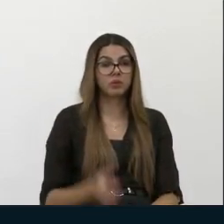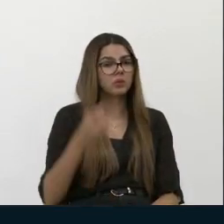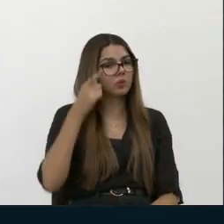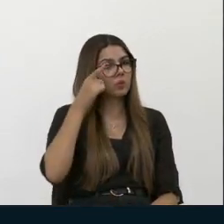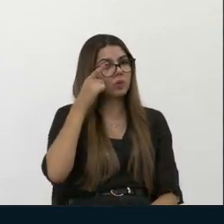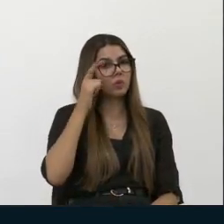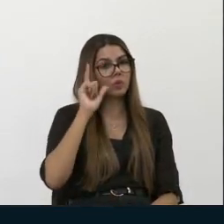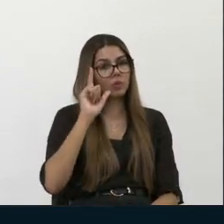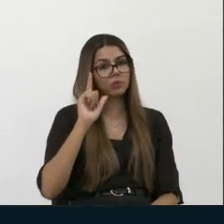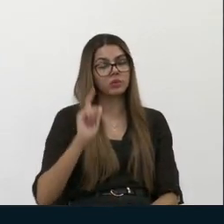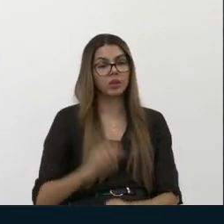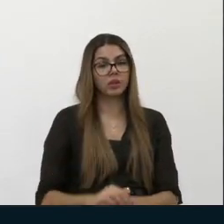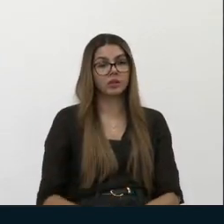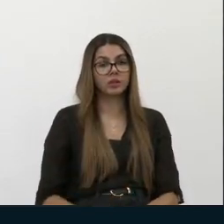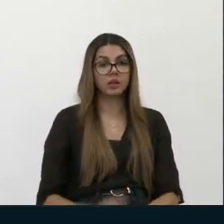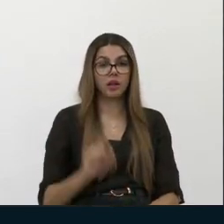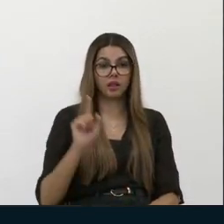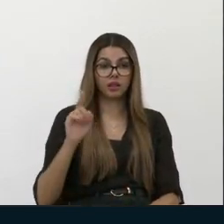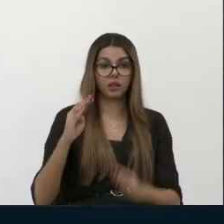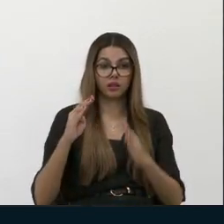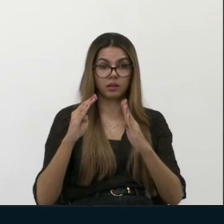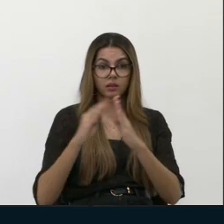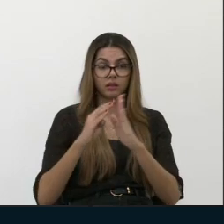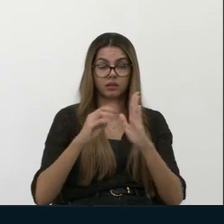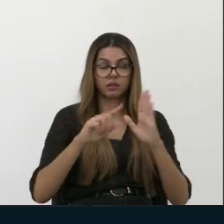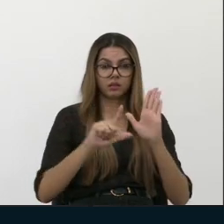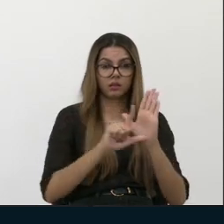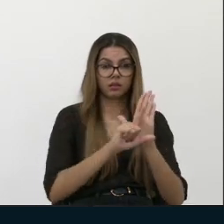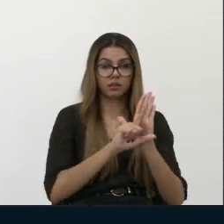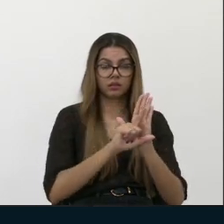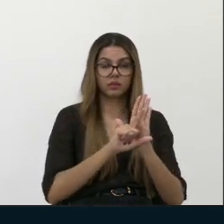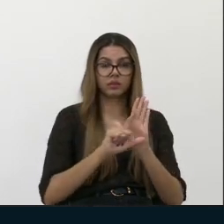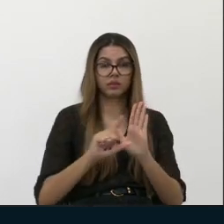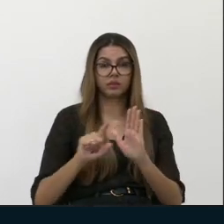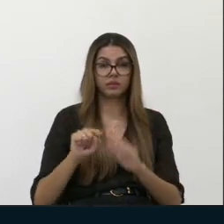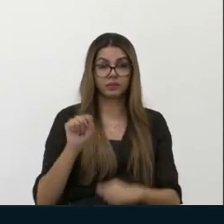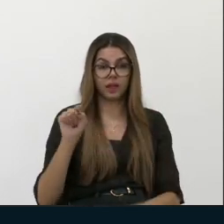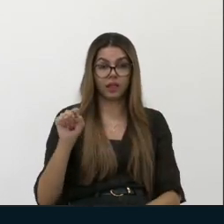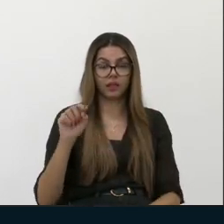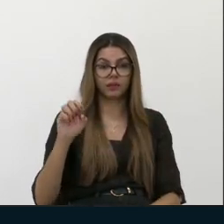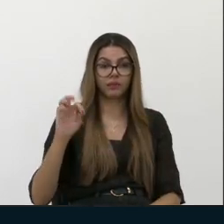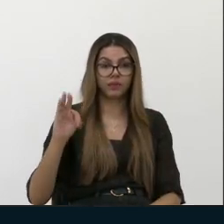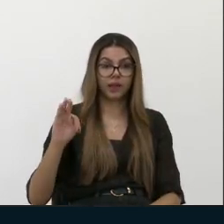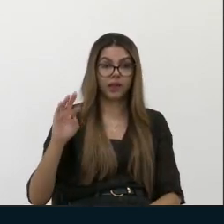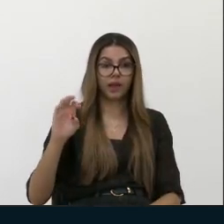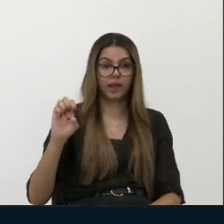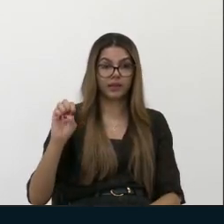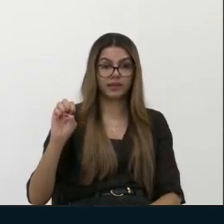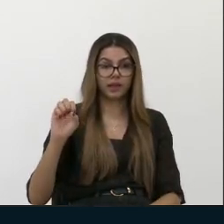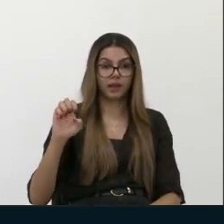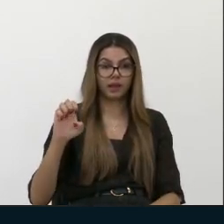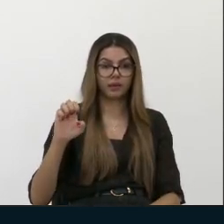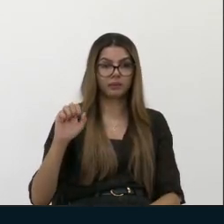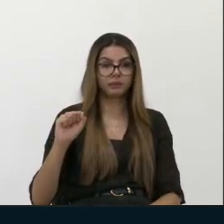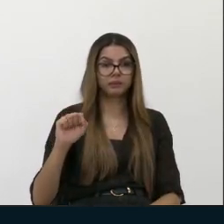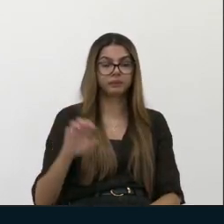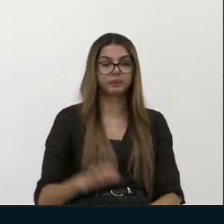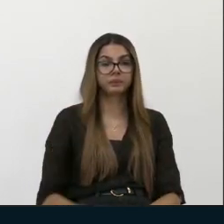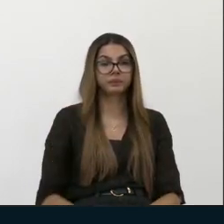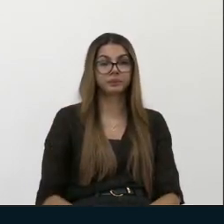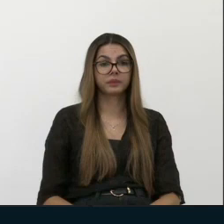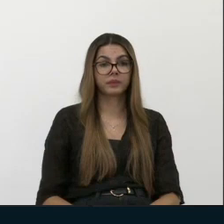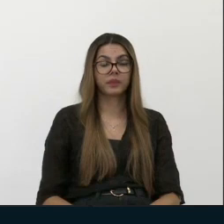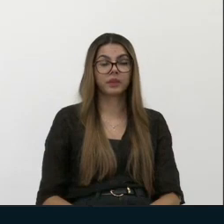tribunal, perante também o TSE, Tribunal Eleitoral, e tendo essa